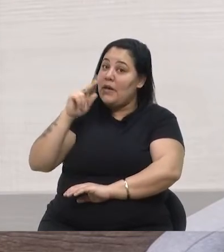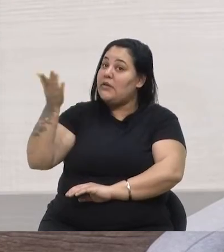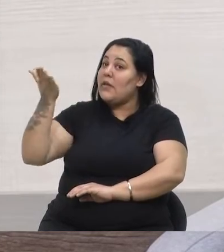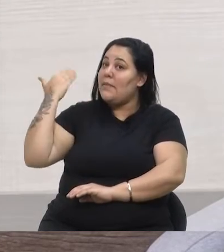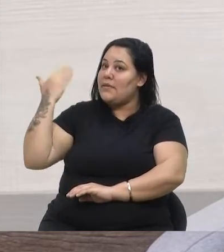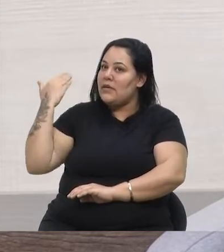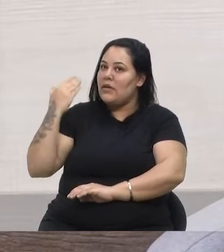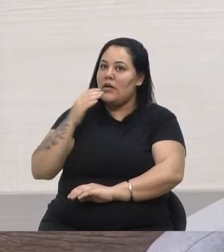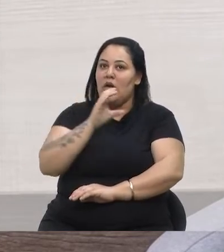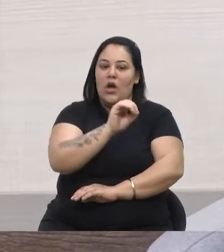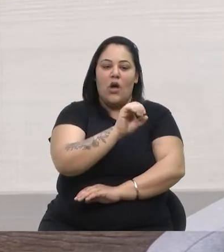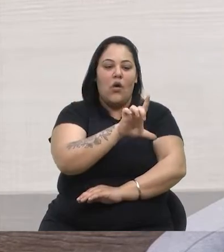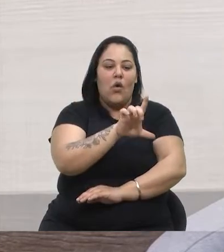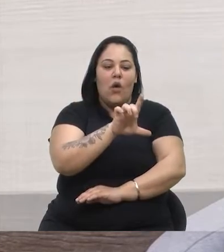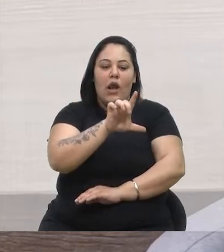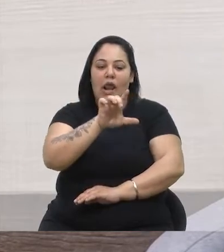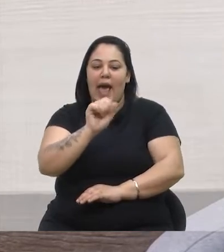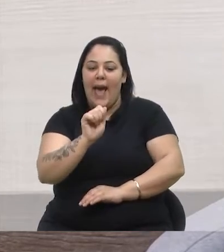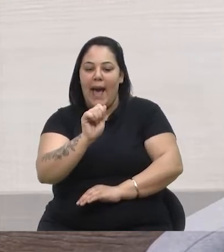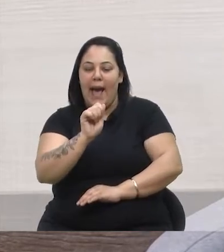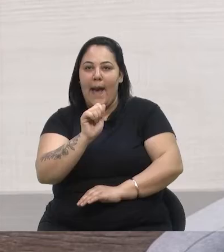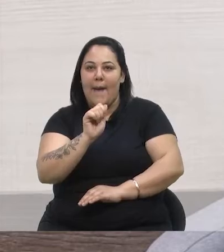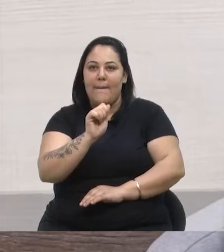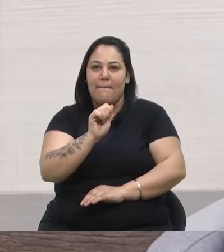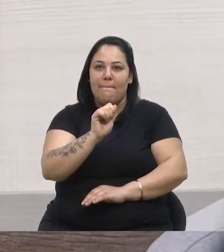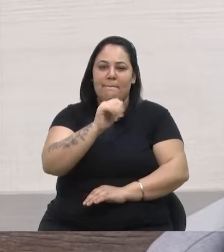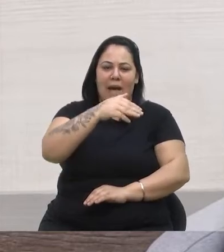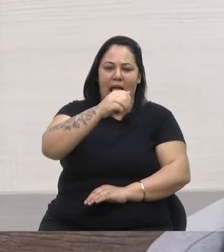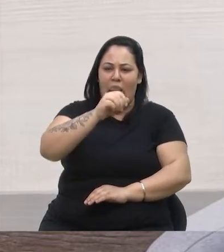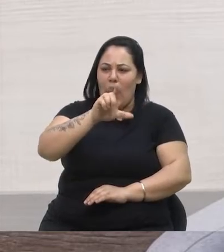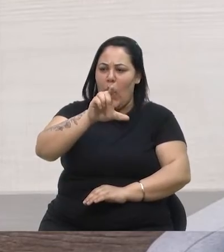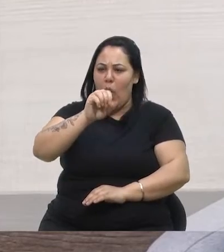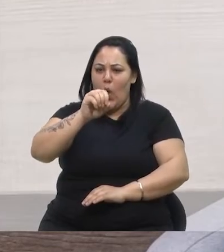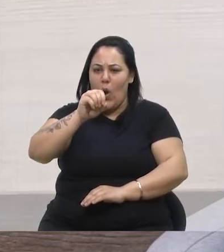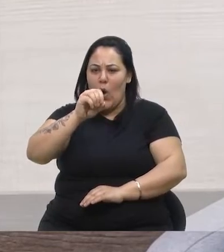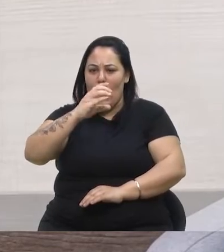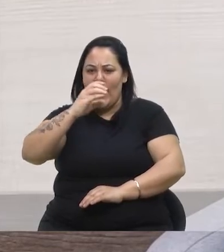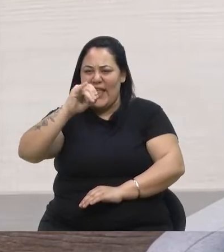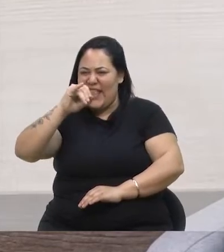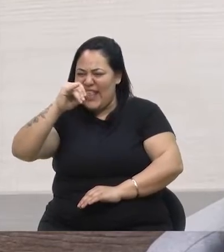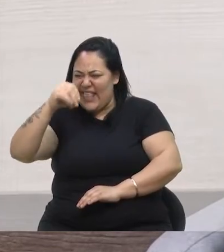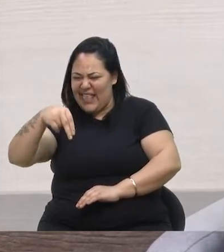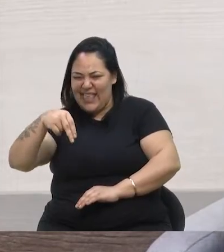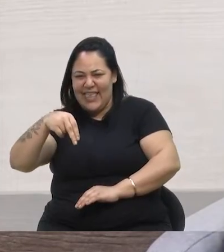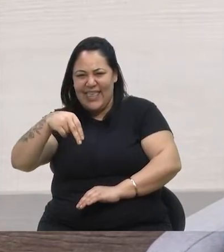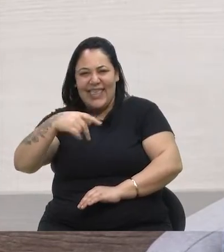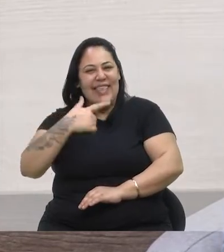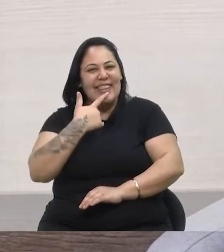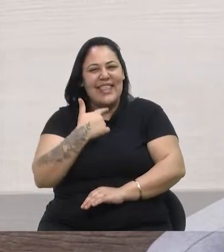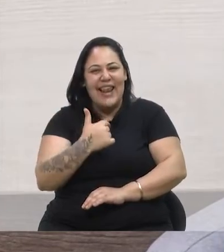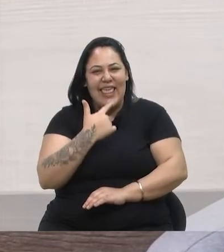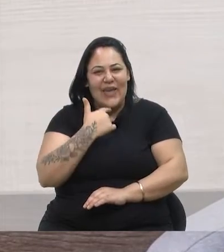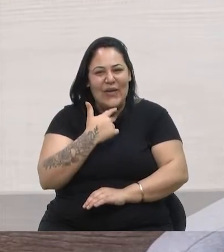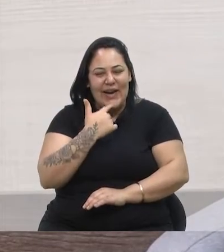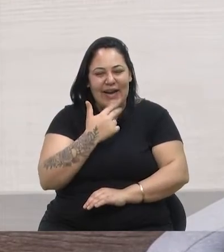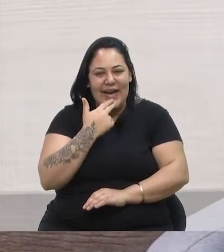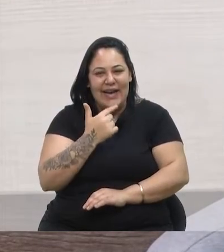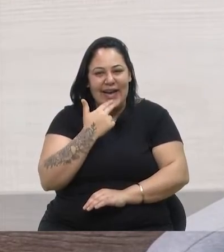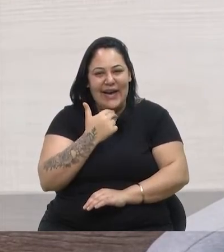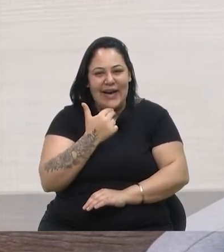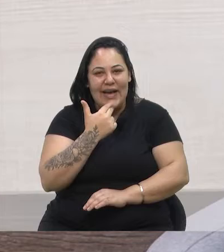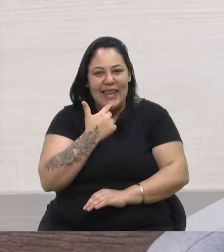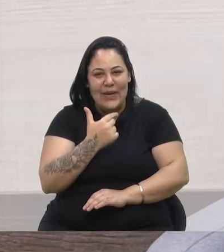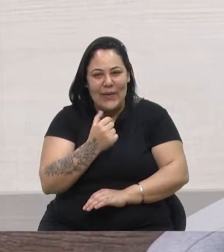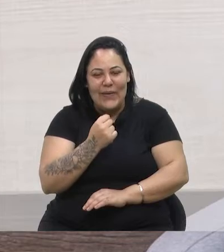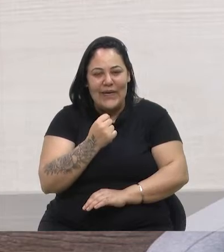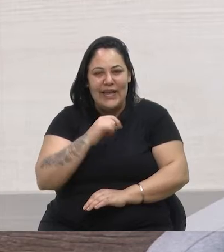época, lembrando que ela está no passado. Então, olá, Malobkin, é olá no idioma maia, né, e que eles